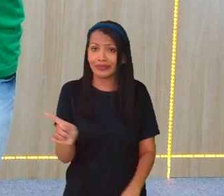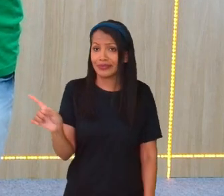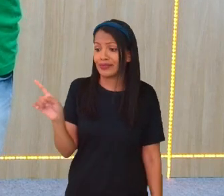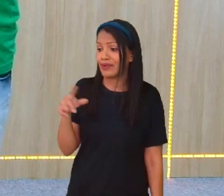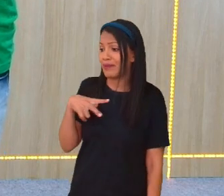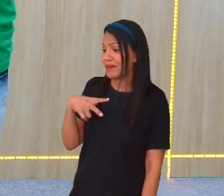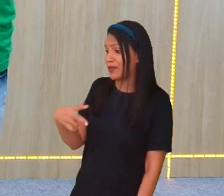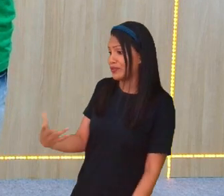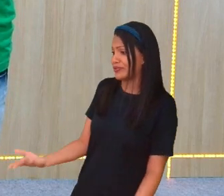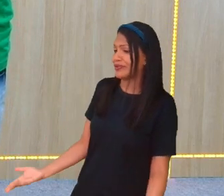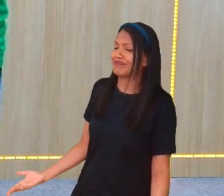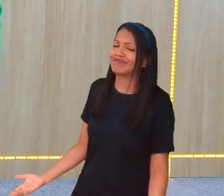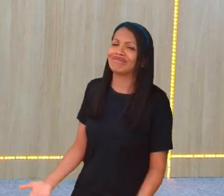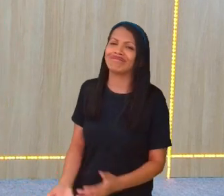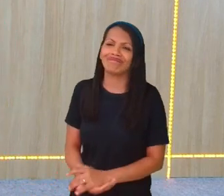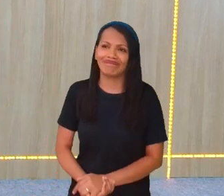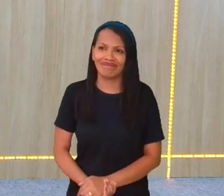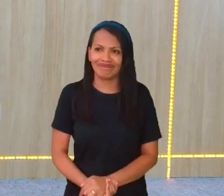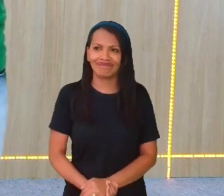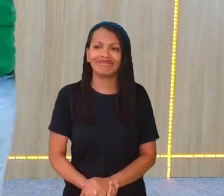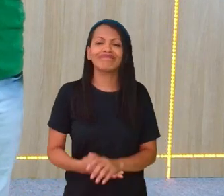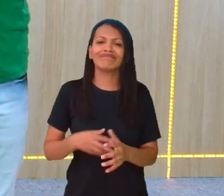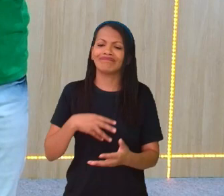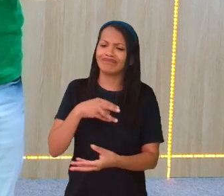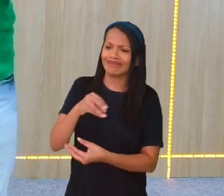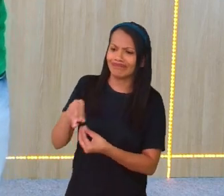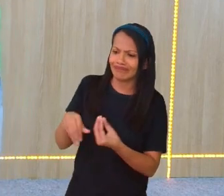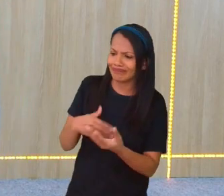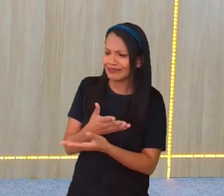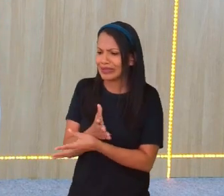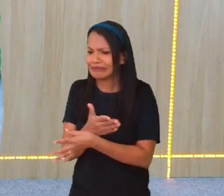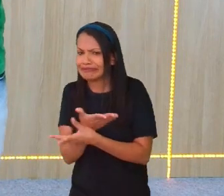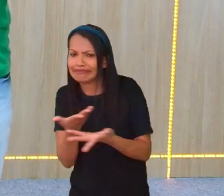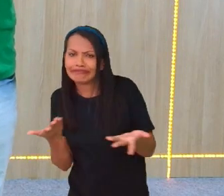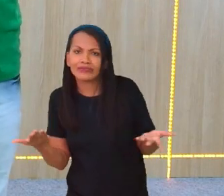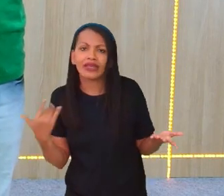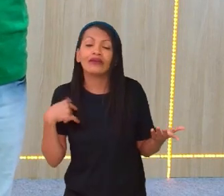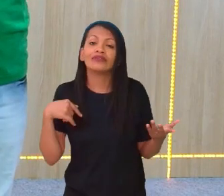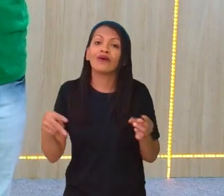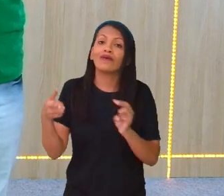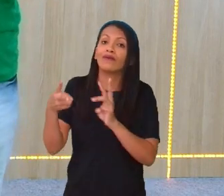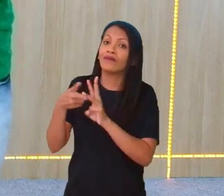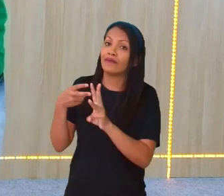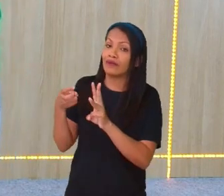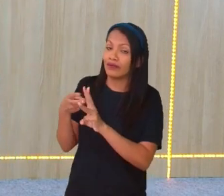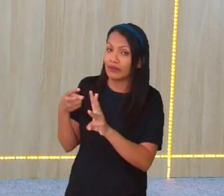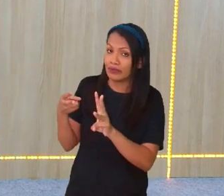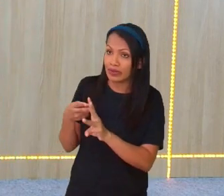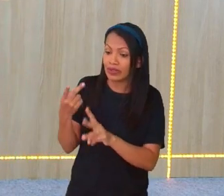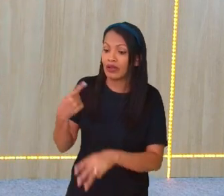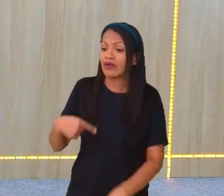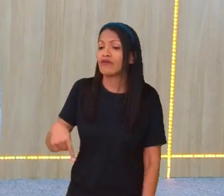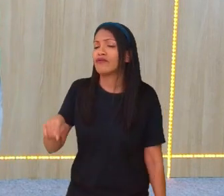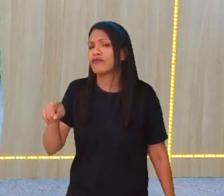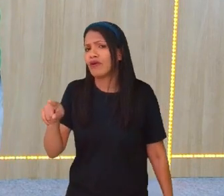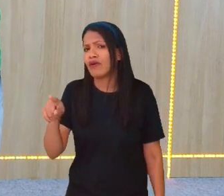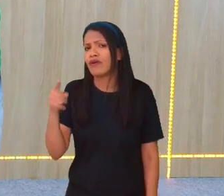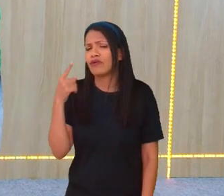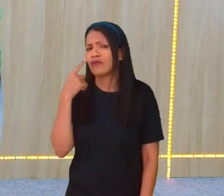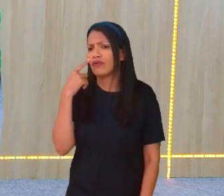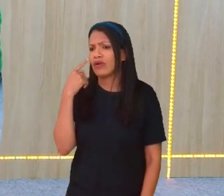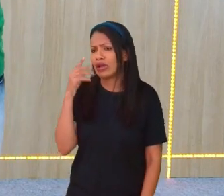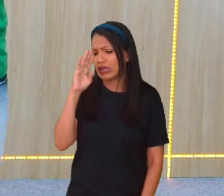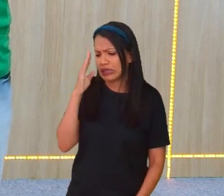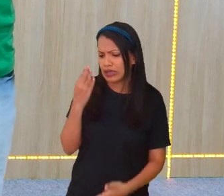português. Então, vai ficar aí meio perdido. Então, esse índio que estão nas missões jesuíticas, eles